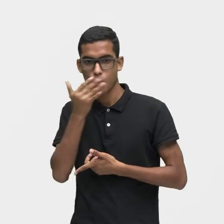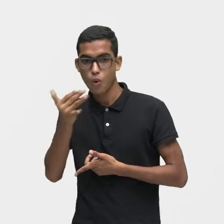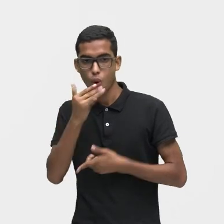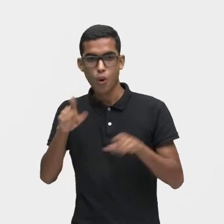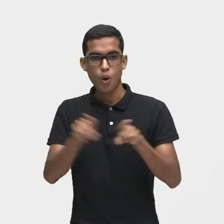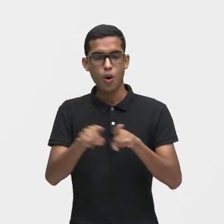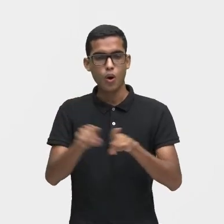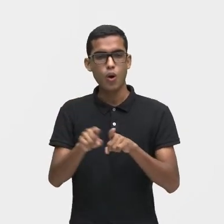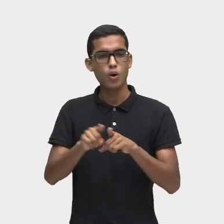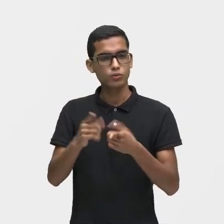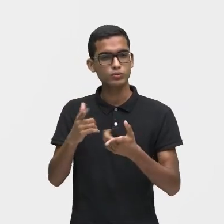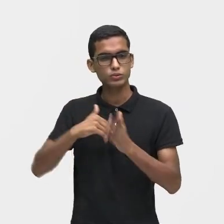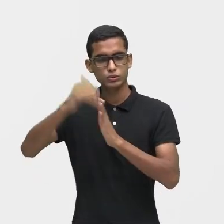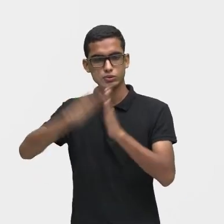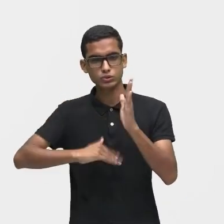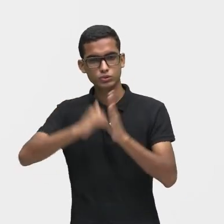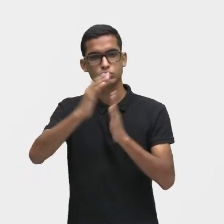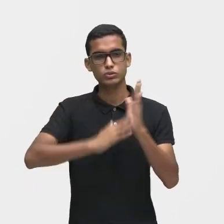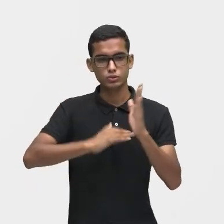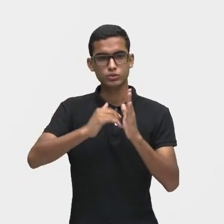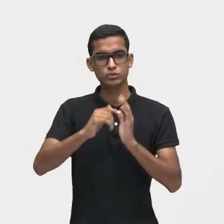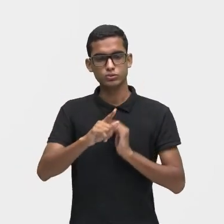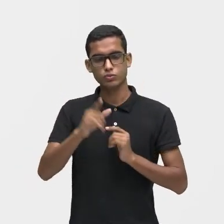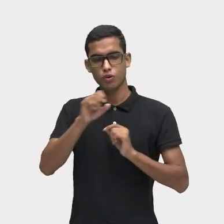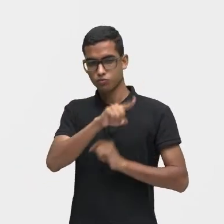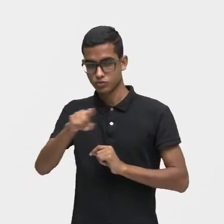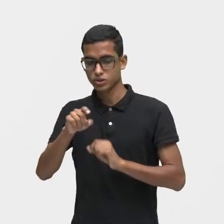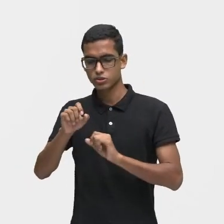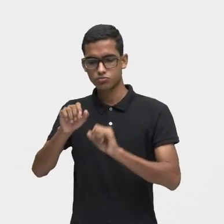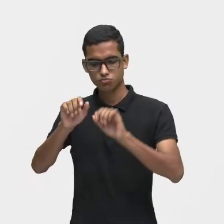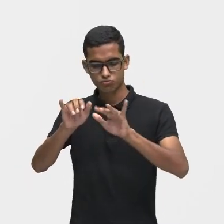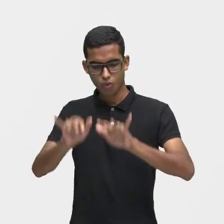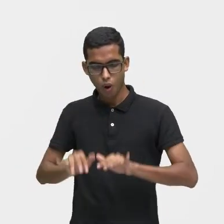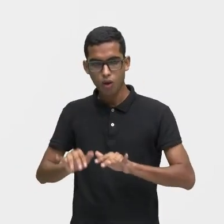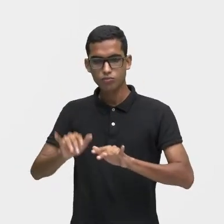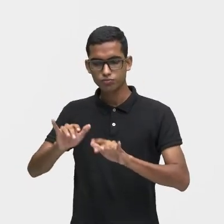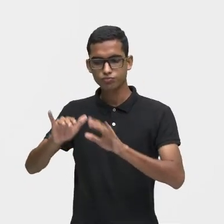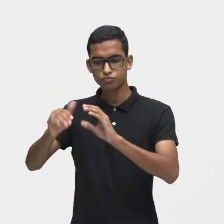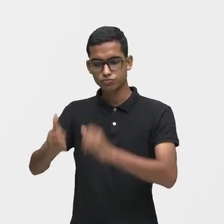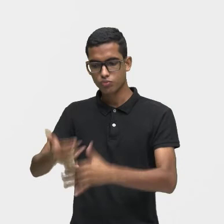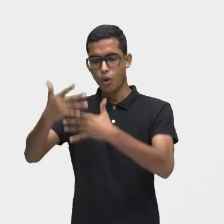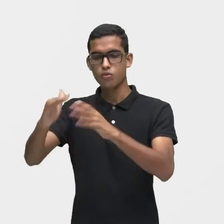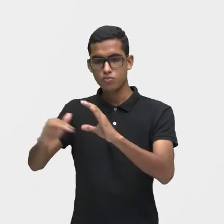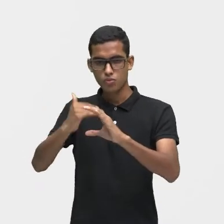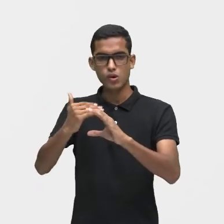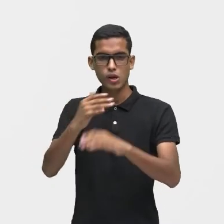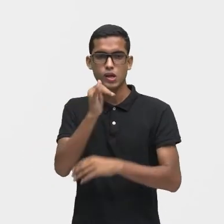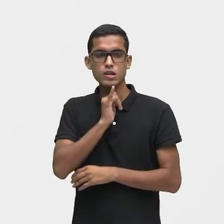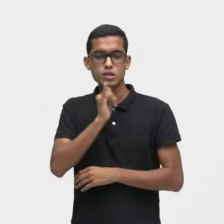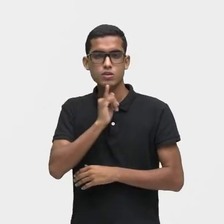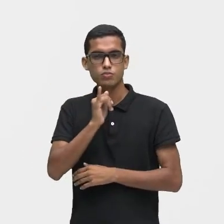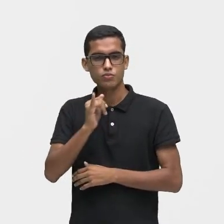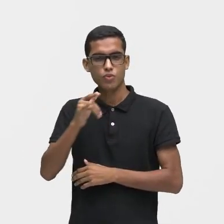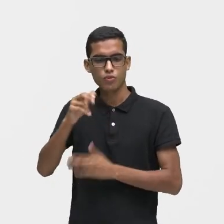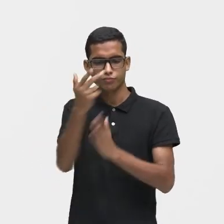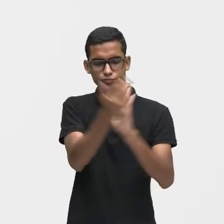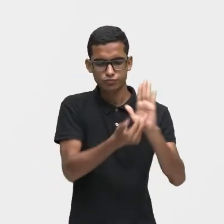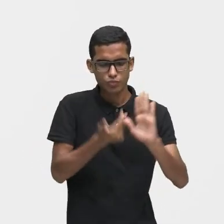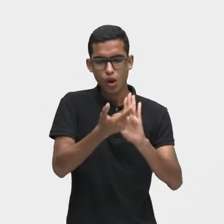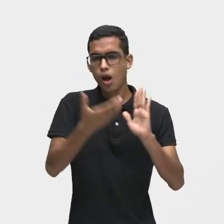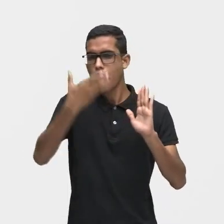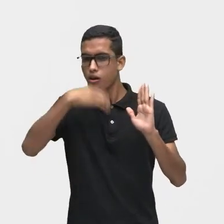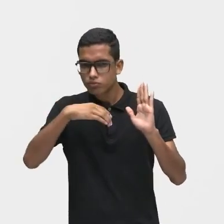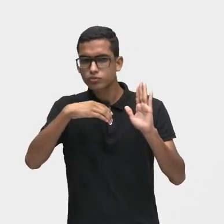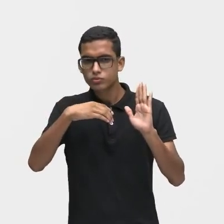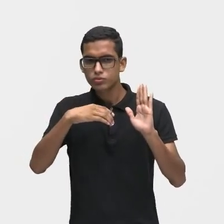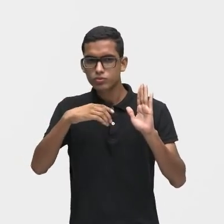vocês vão só escrever no chat. Eu vou fazer 2 desenhos. Eu vou desenhar, por exemplo, uma maçã e vou pintar uma